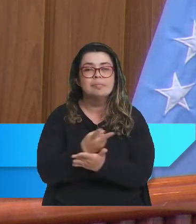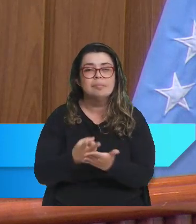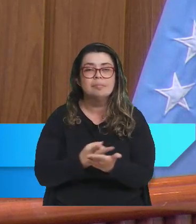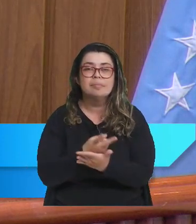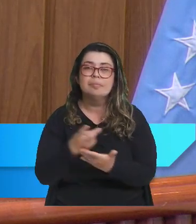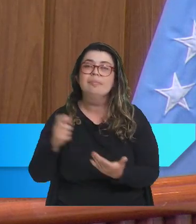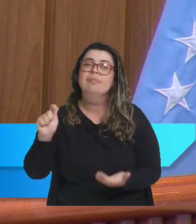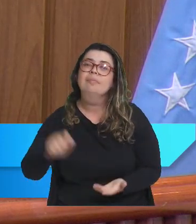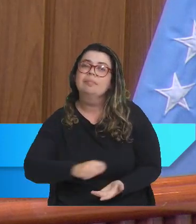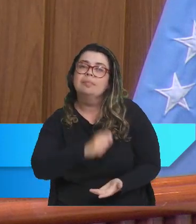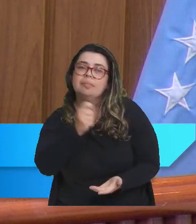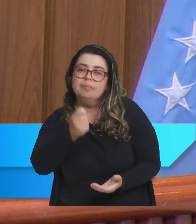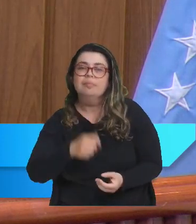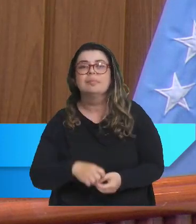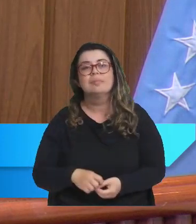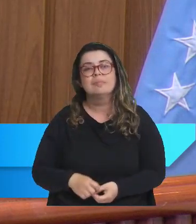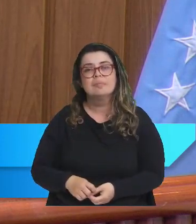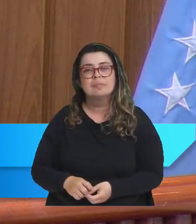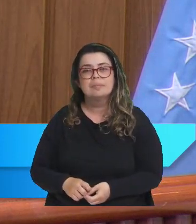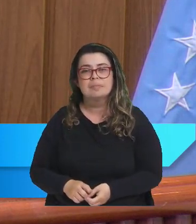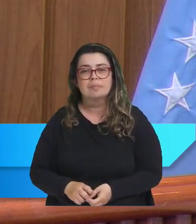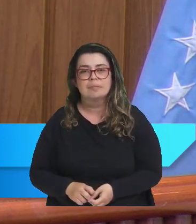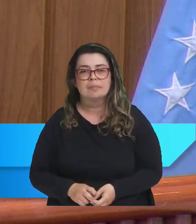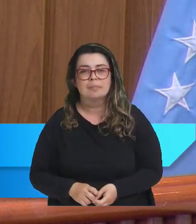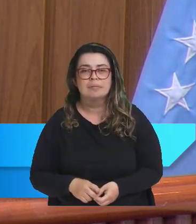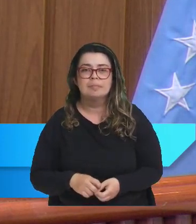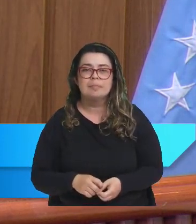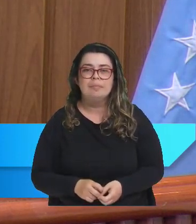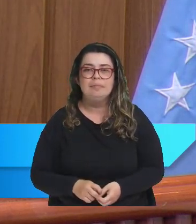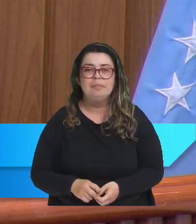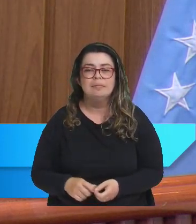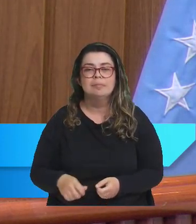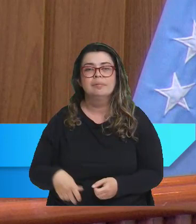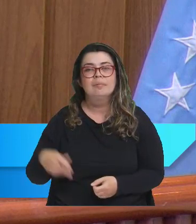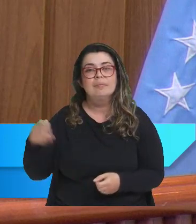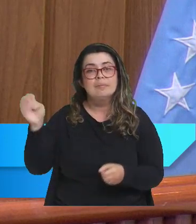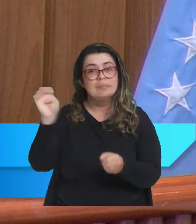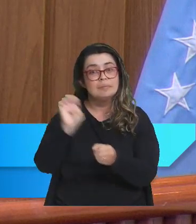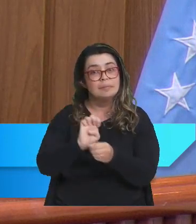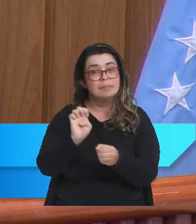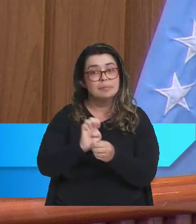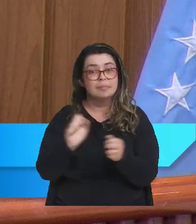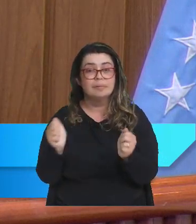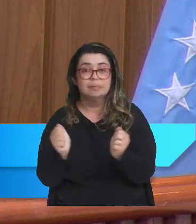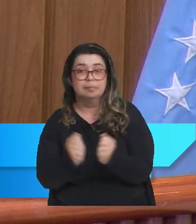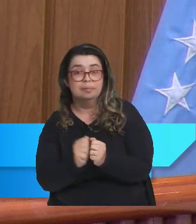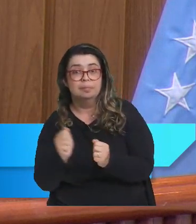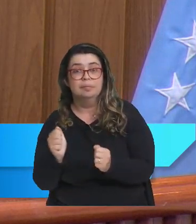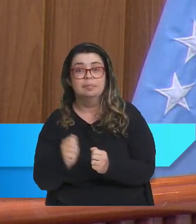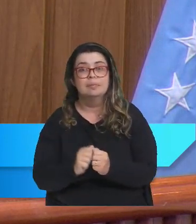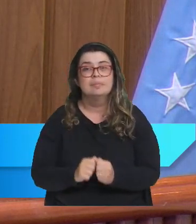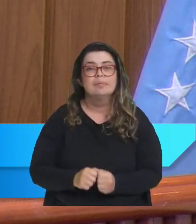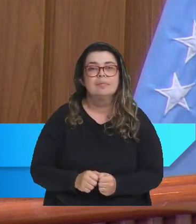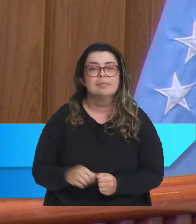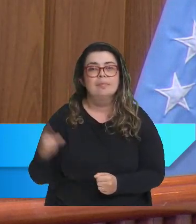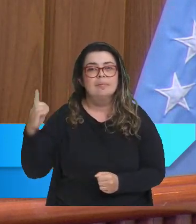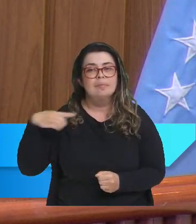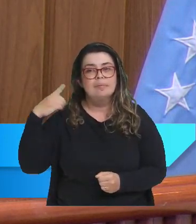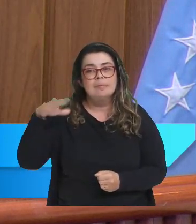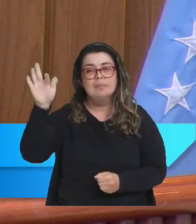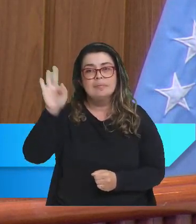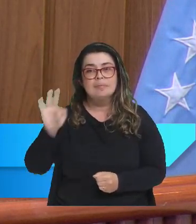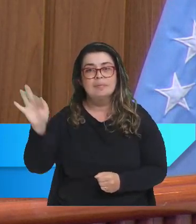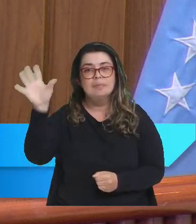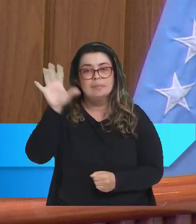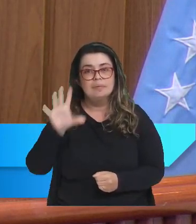na esfera estadual, é na esfera federal. Nós vamos ter que buscar lá, pastor Edinho. Nós vamos ter que buscar lá em Brasília, vamos